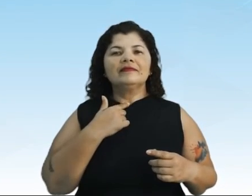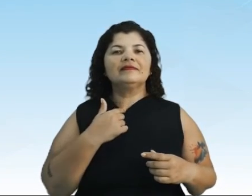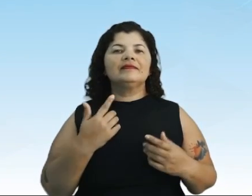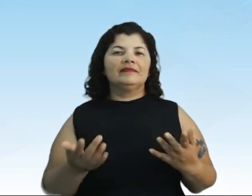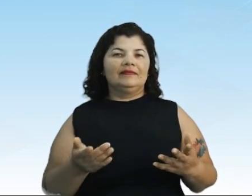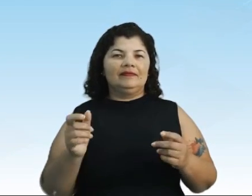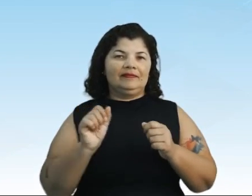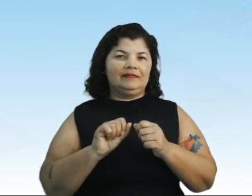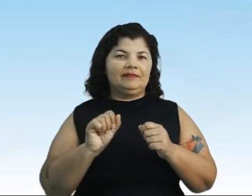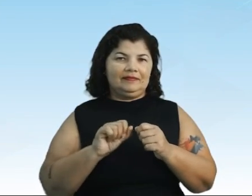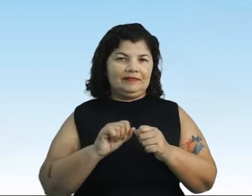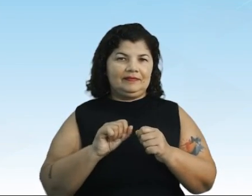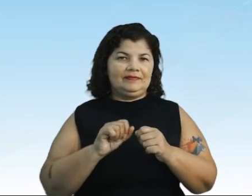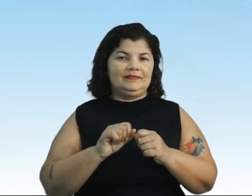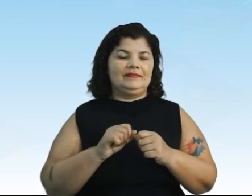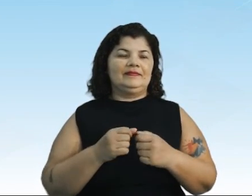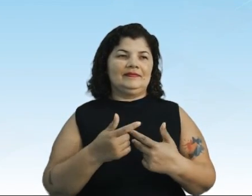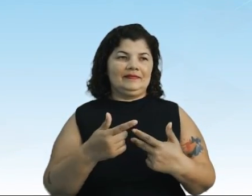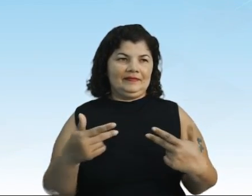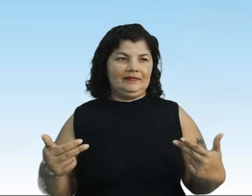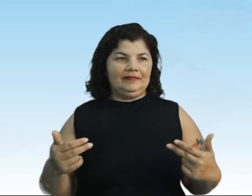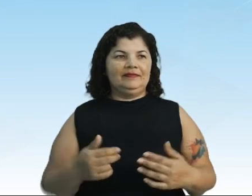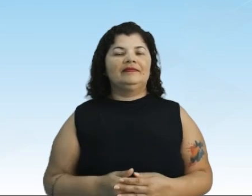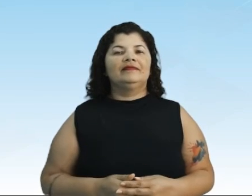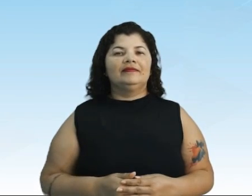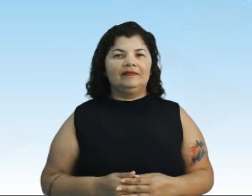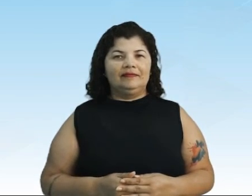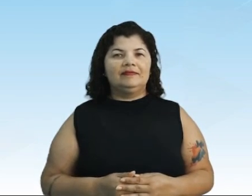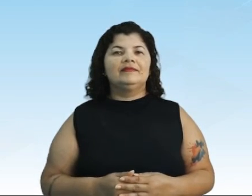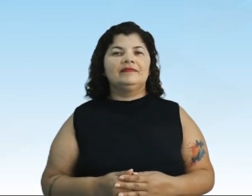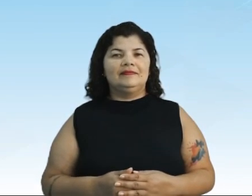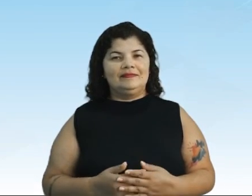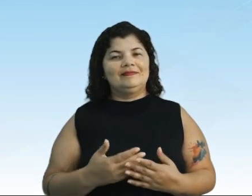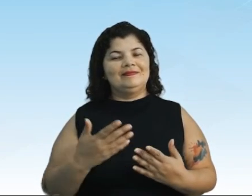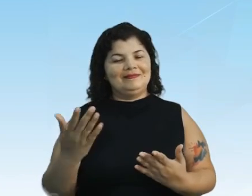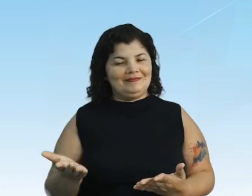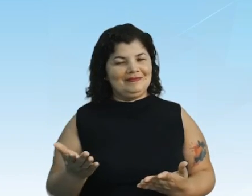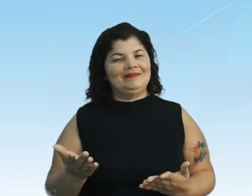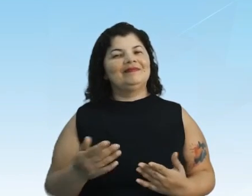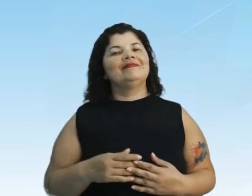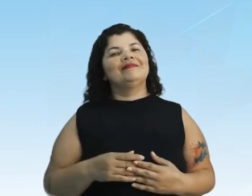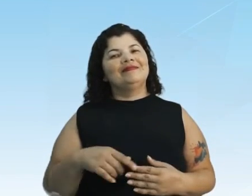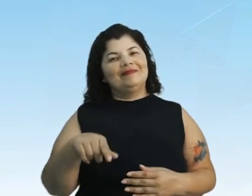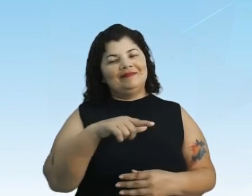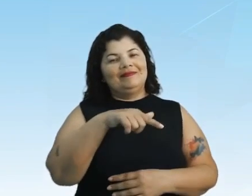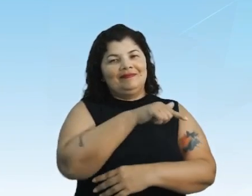de fazer e executar alguma coisa. Eu sou Delvia Fox e você do